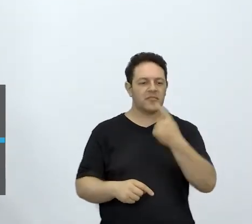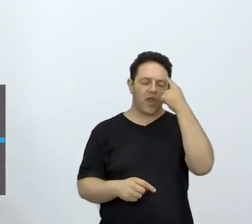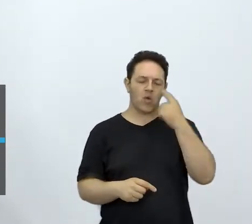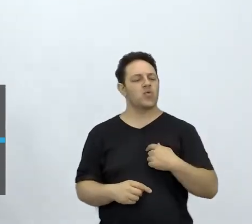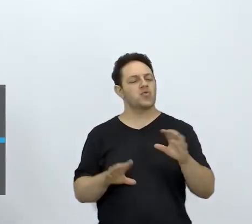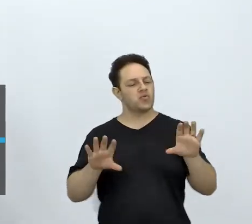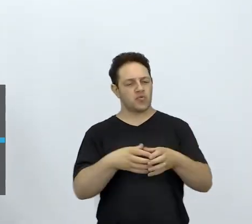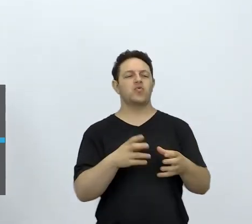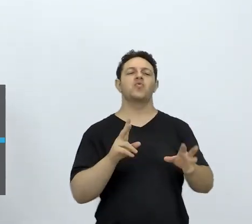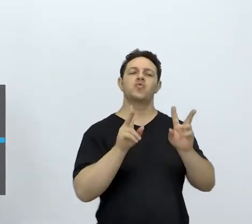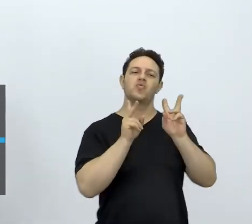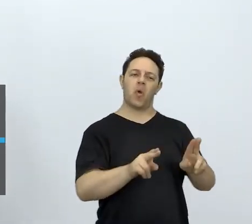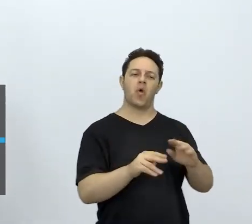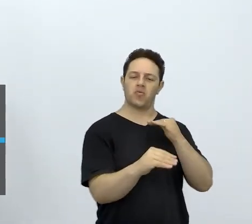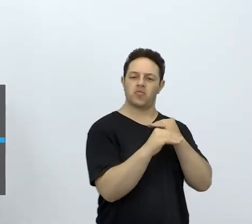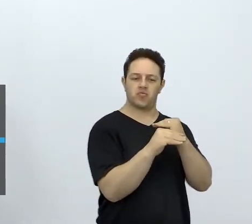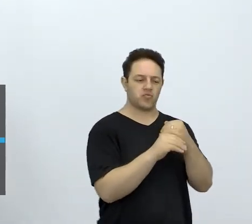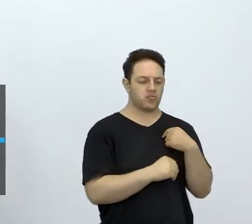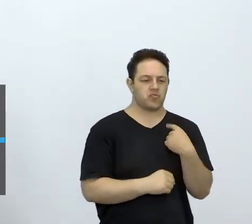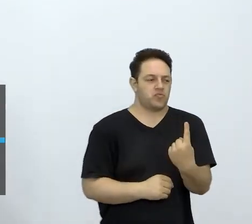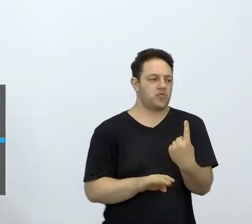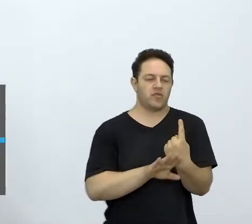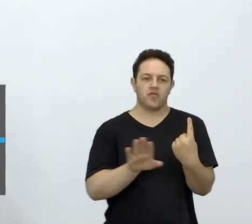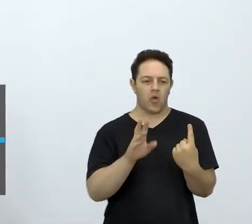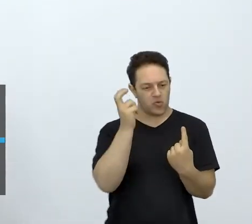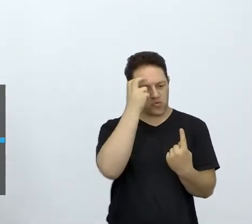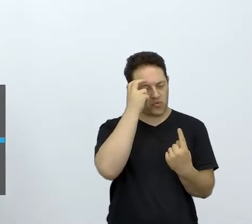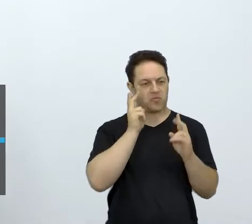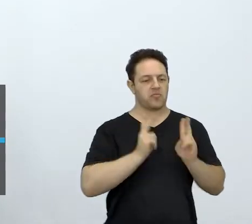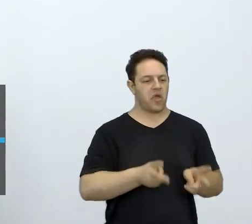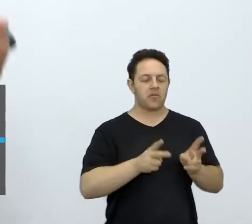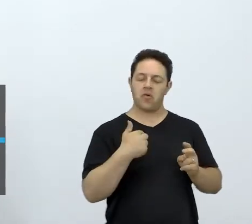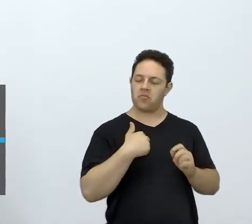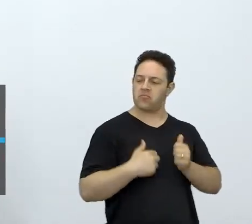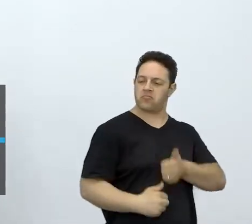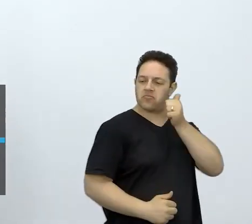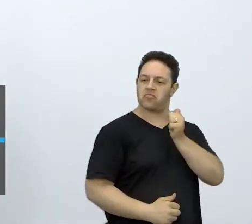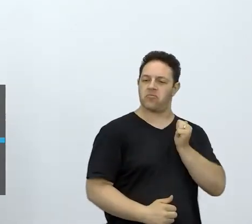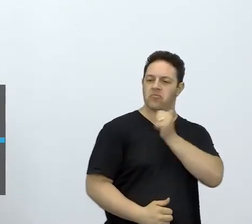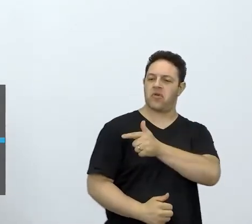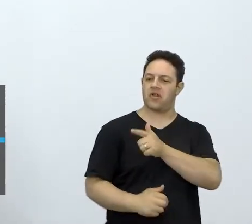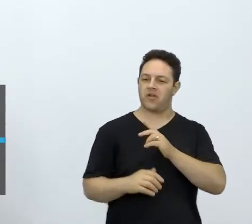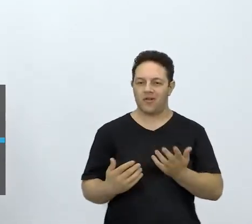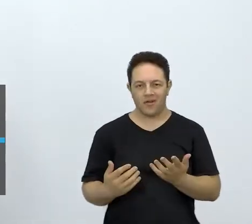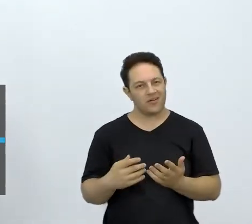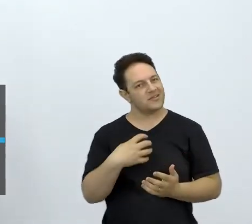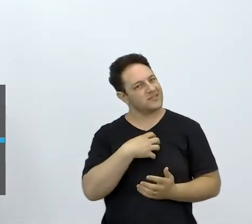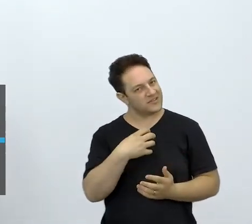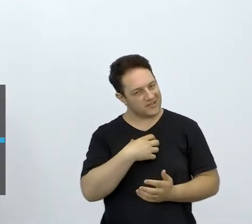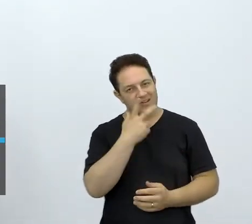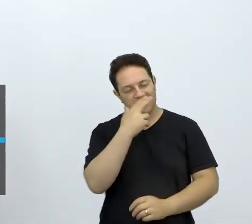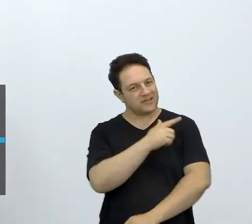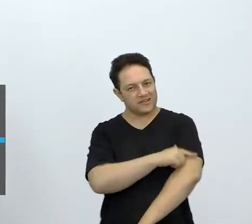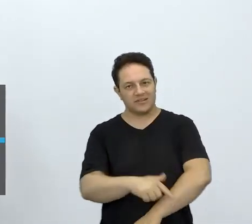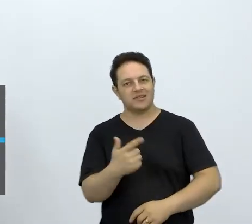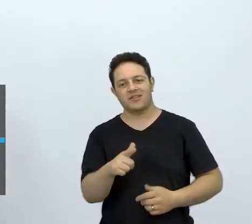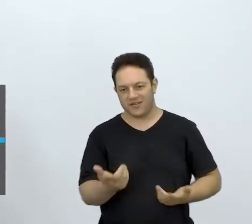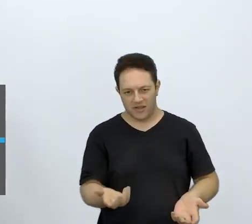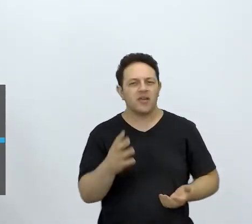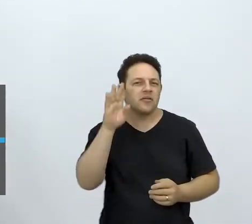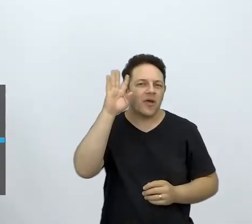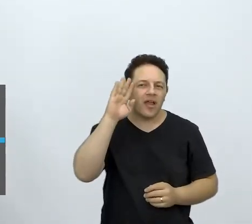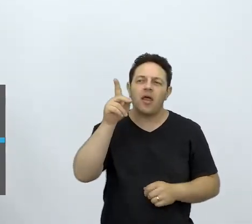homogeneizar determinados tipos de cultura, dizendo que a sua cultura é melhor e esse comportamento é etnocêntrico. Já